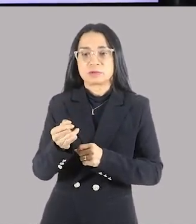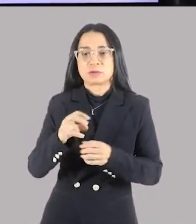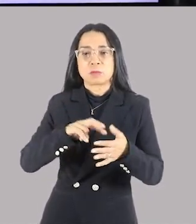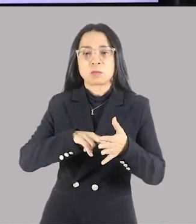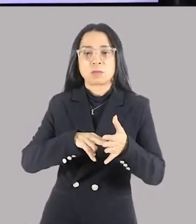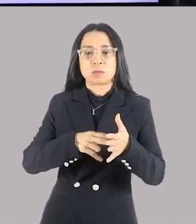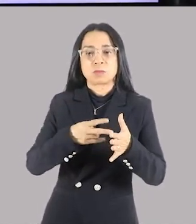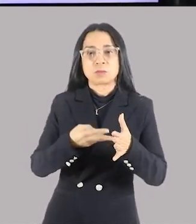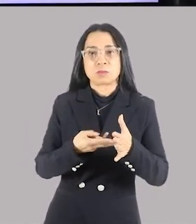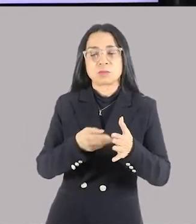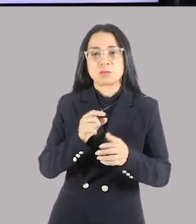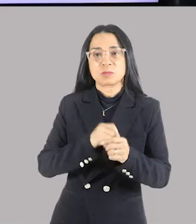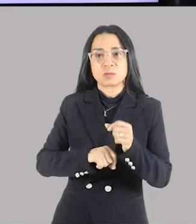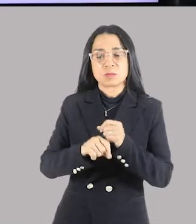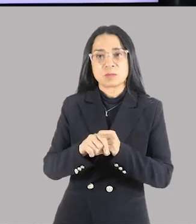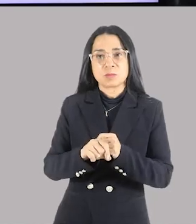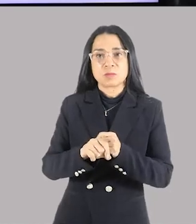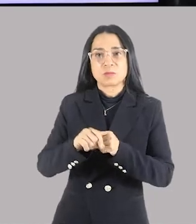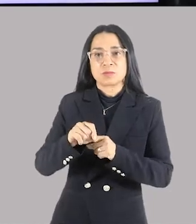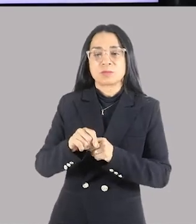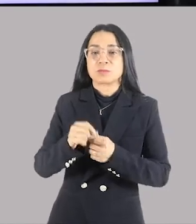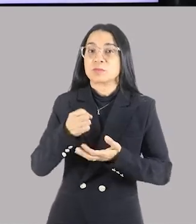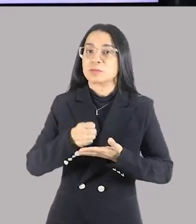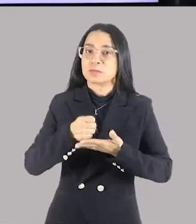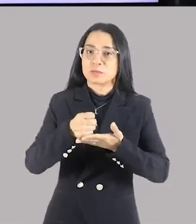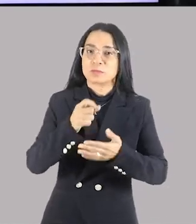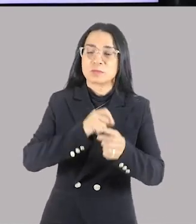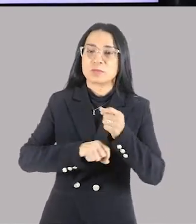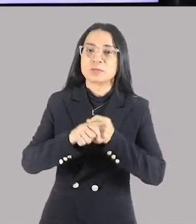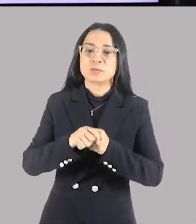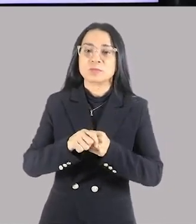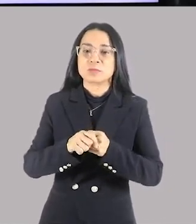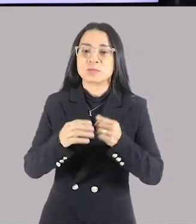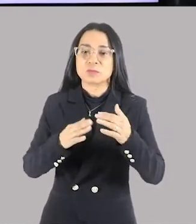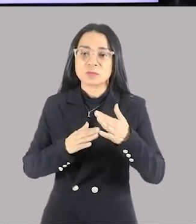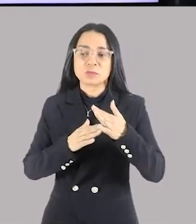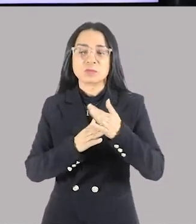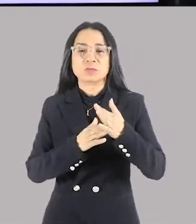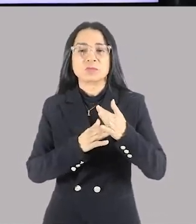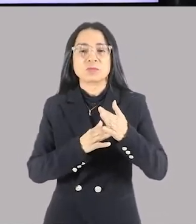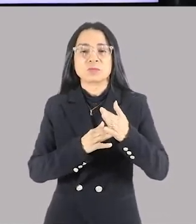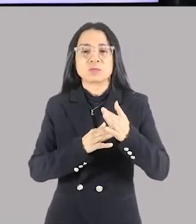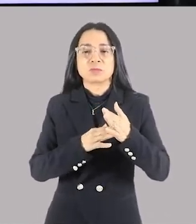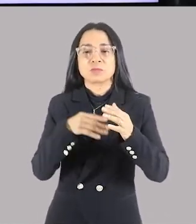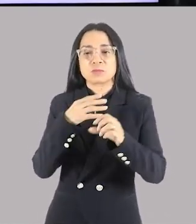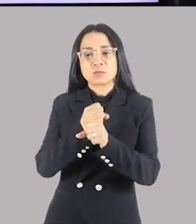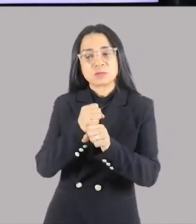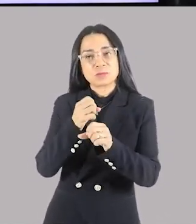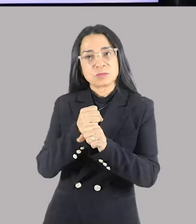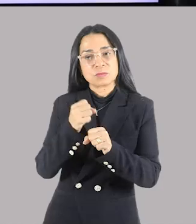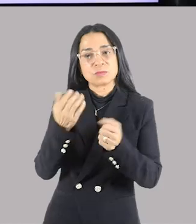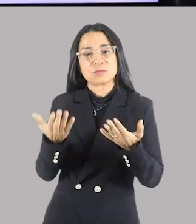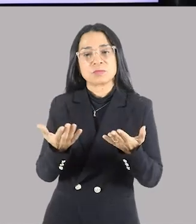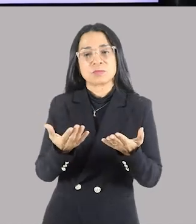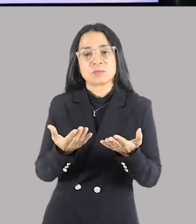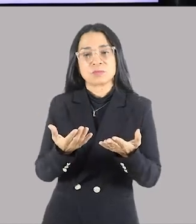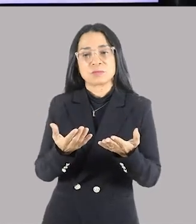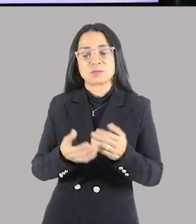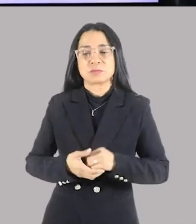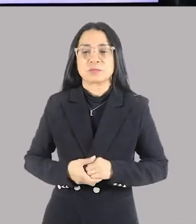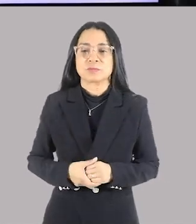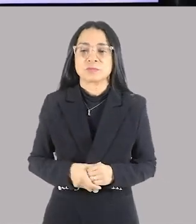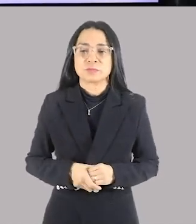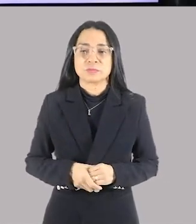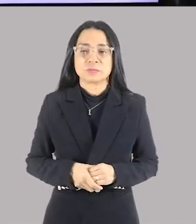sentido, o CNPJ ele vai auxiliar no controle maior dessas despesas, desses